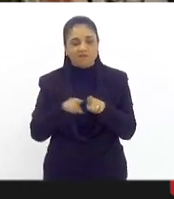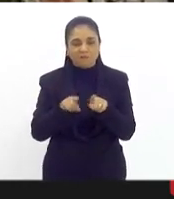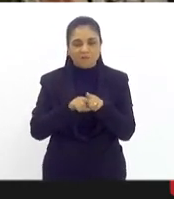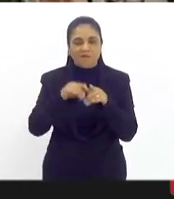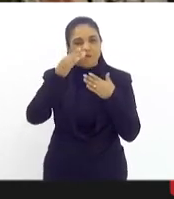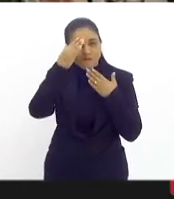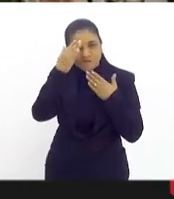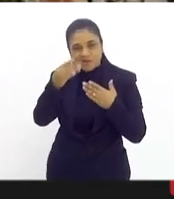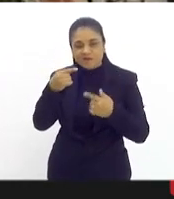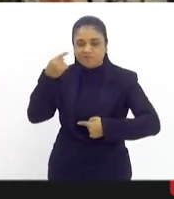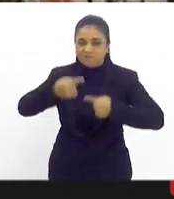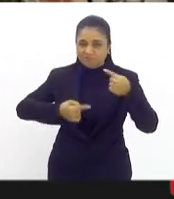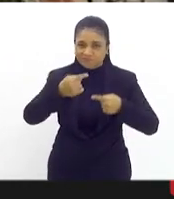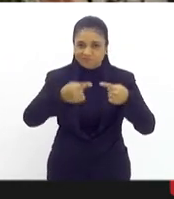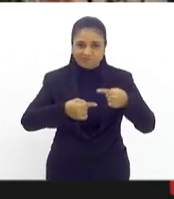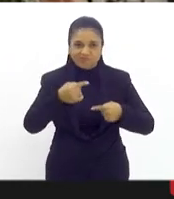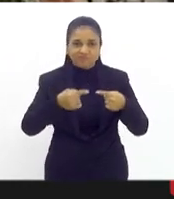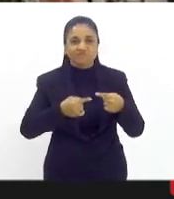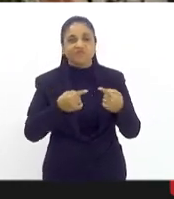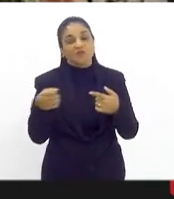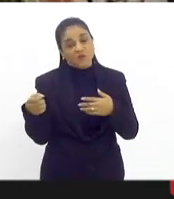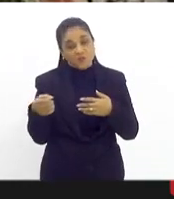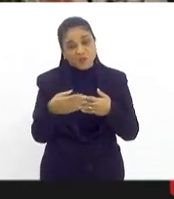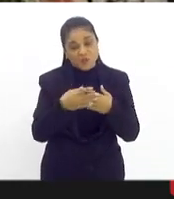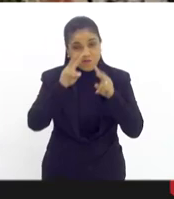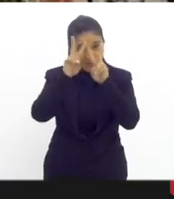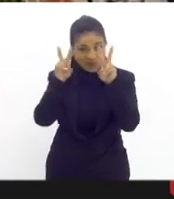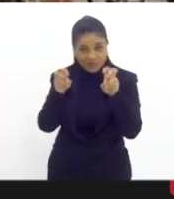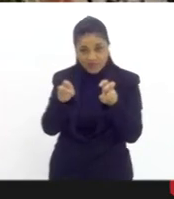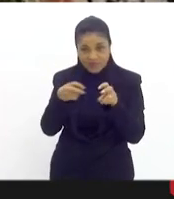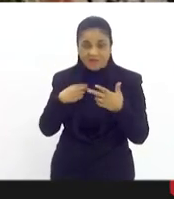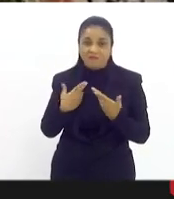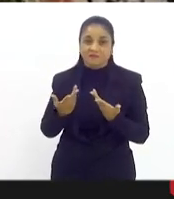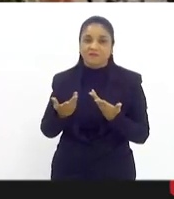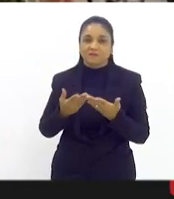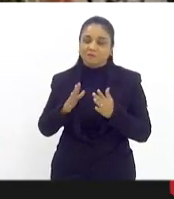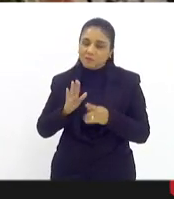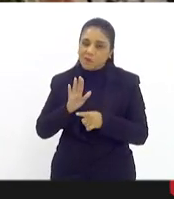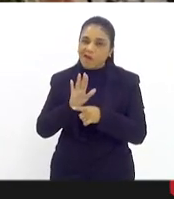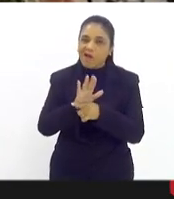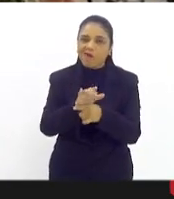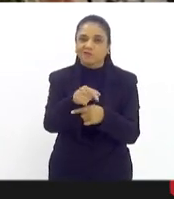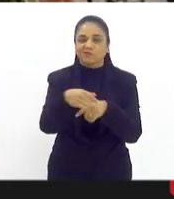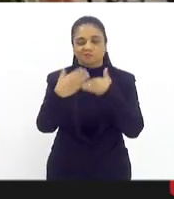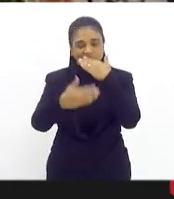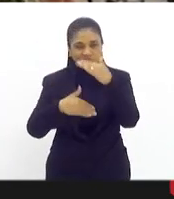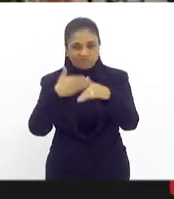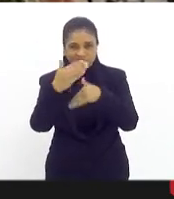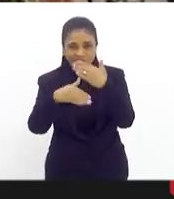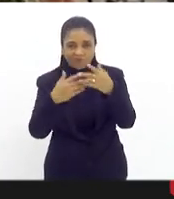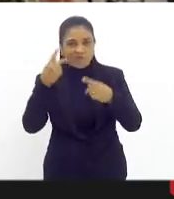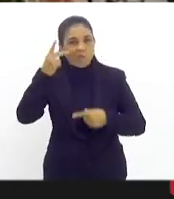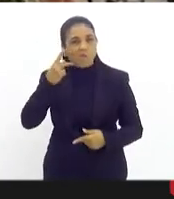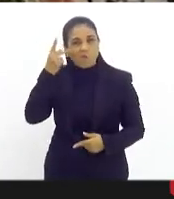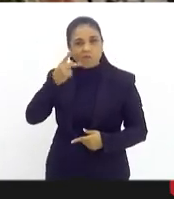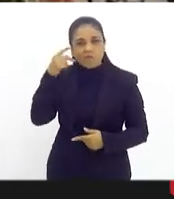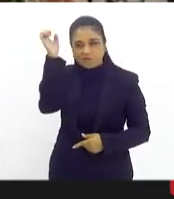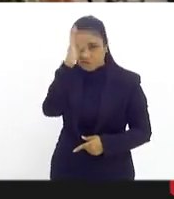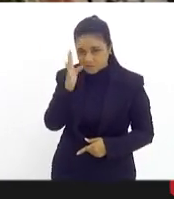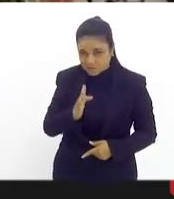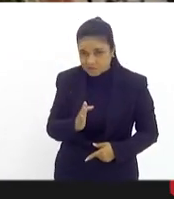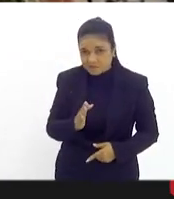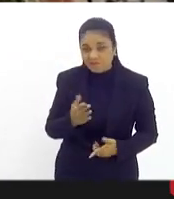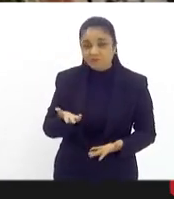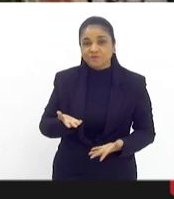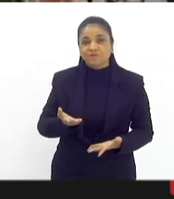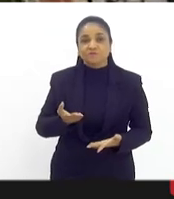é mais um fato novo que nós podemos contribuir para desenvolver na política brasileira.